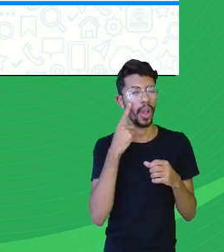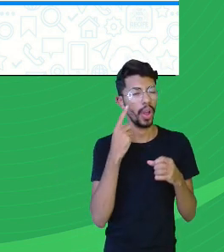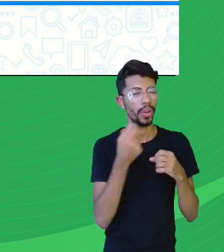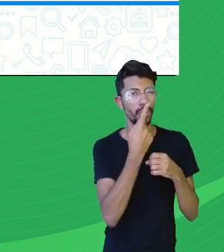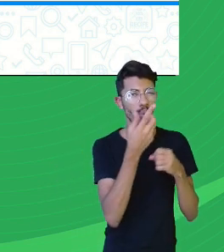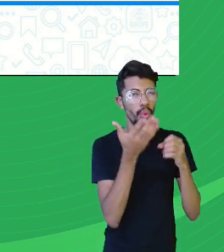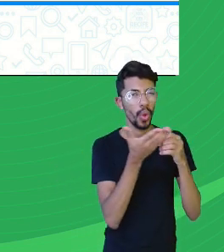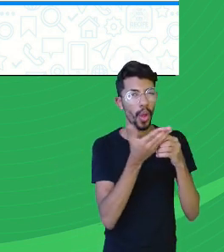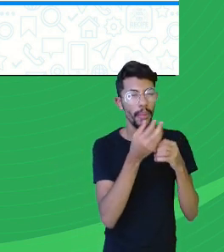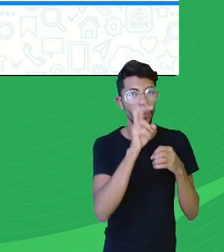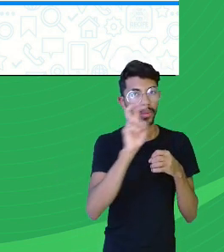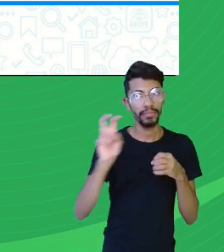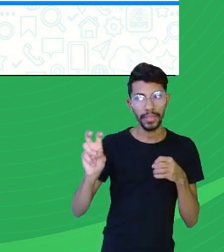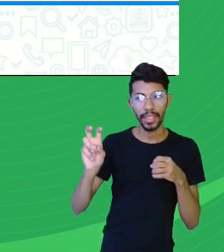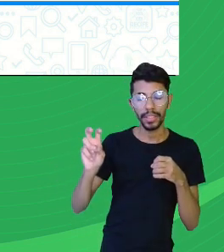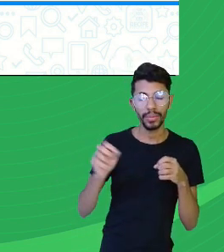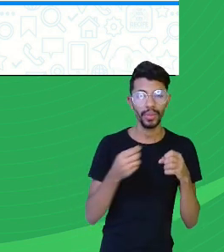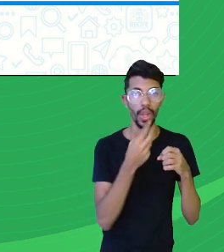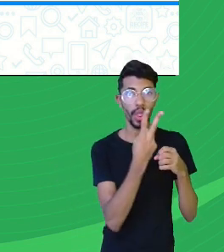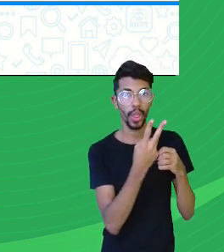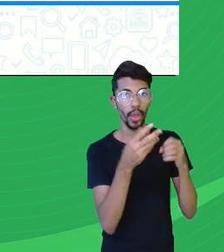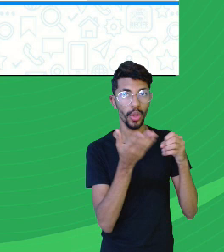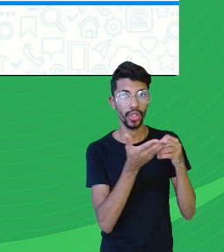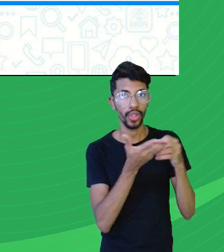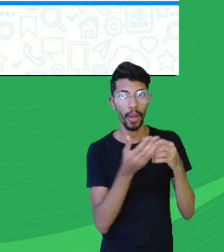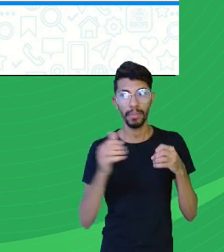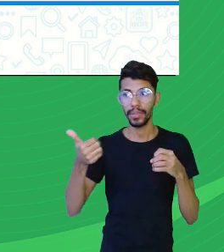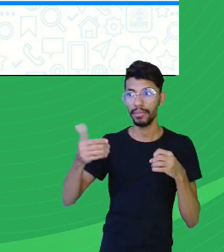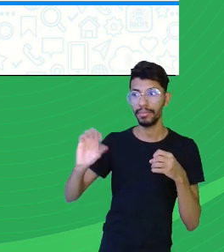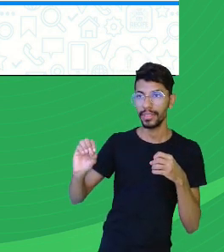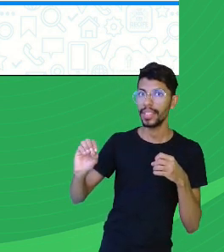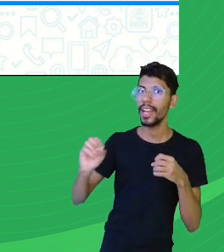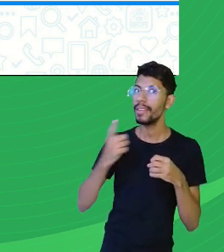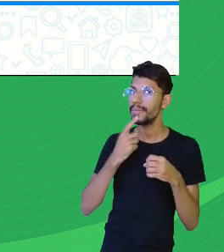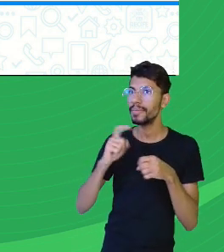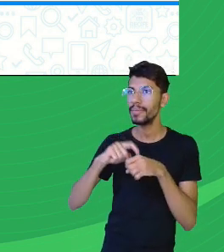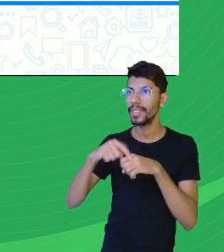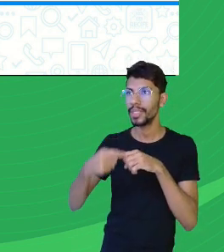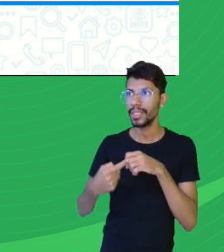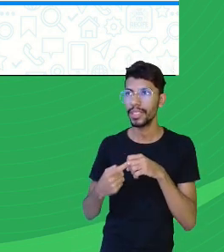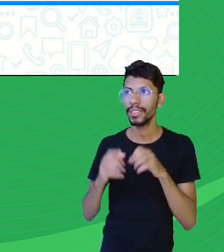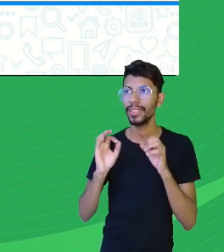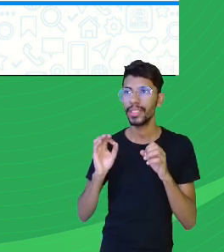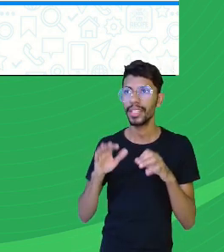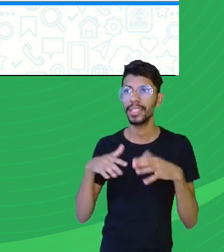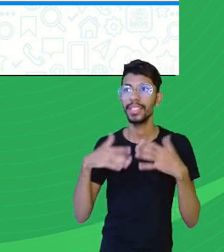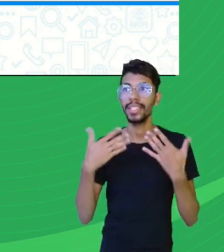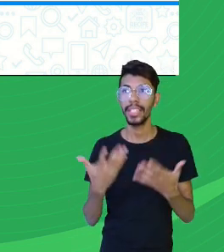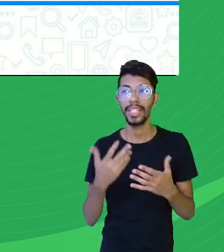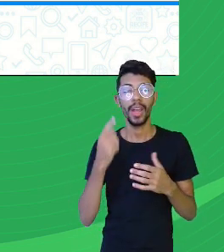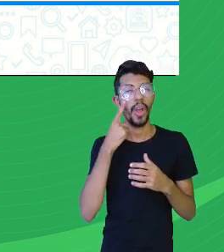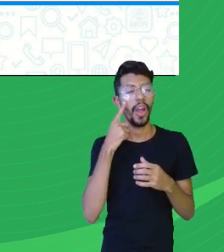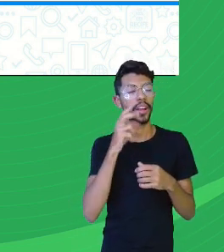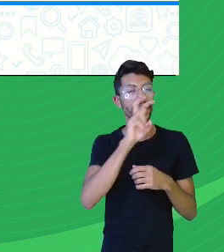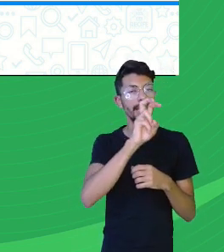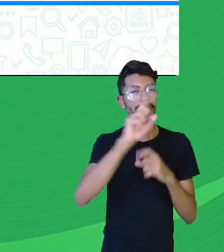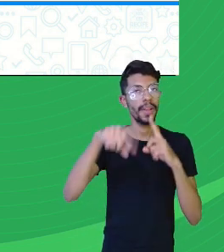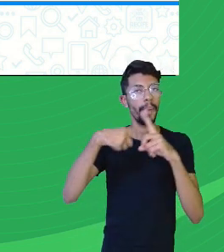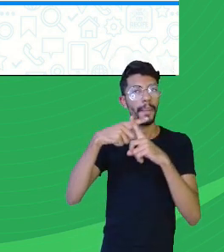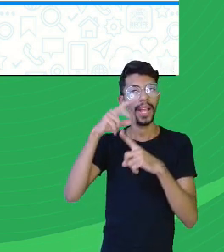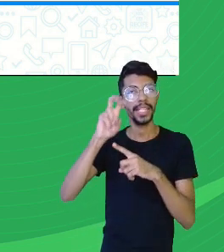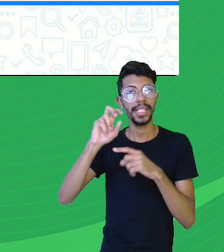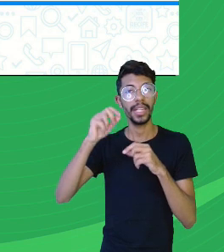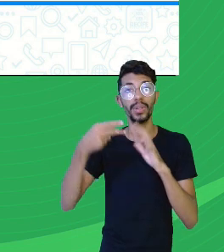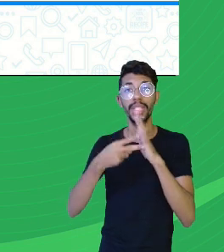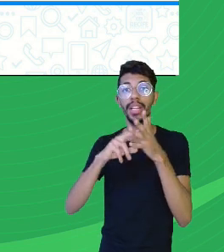morangos. 2 copos, 10 morangos. É 5 mais 5 é 2 vezes a quantidade de